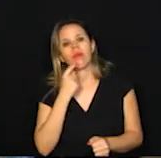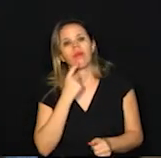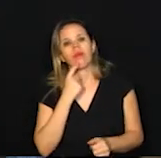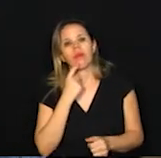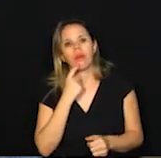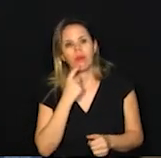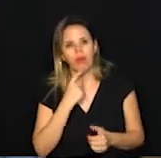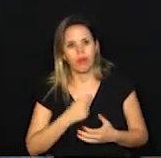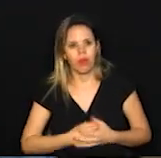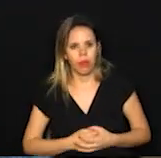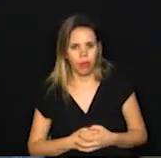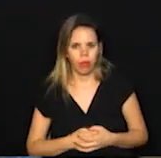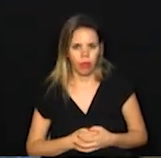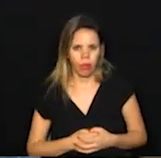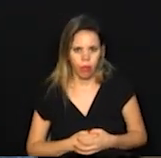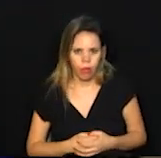Campinas